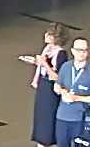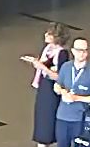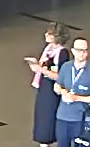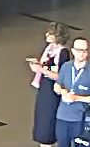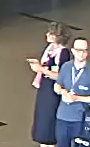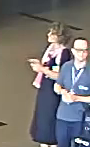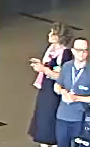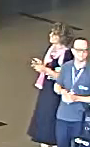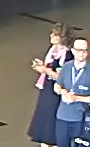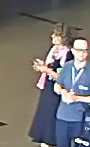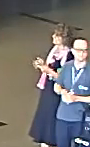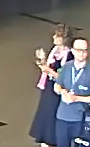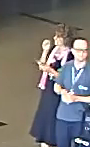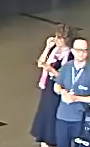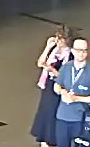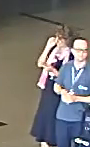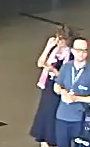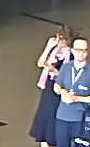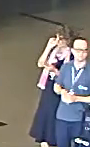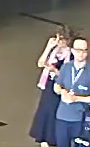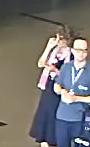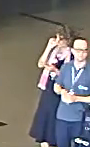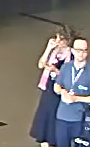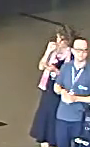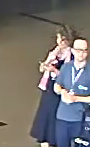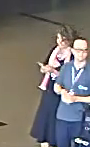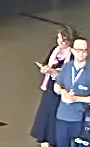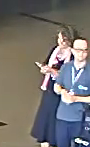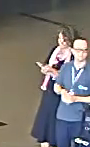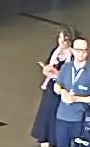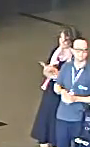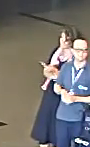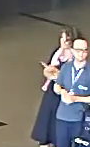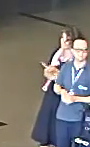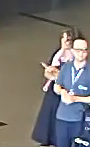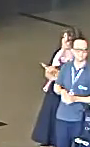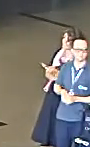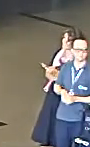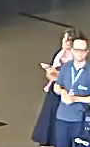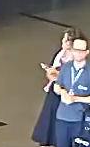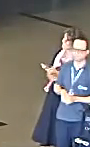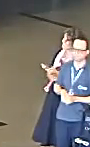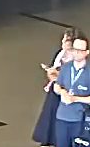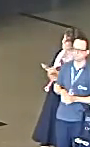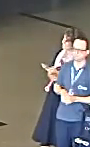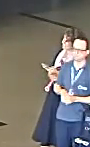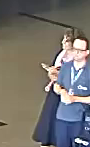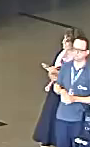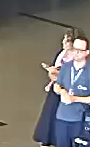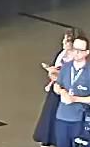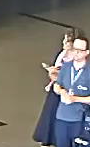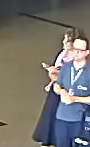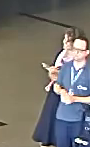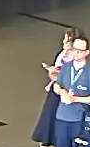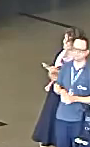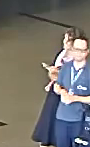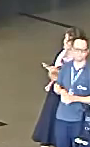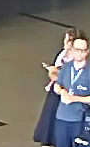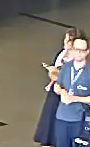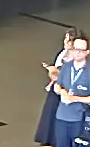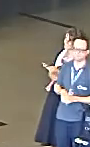que viaja então eu não vou investir nele o fluxo de pessoa com deficiência bem reduzido vai me dar prejuízo eu não quero que